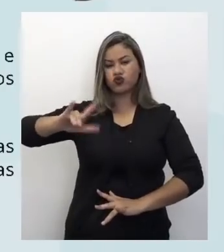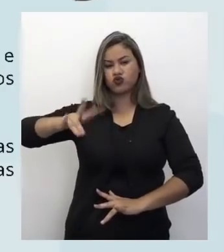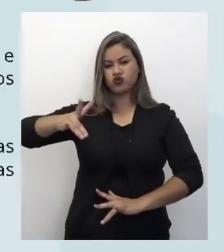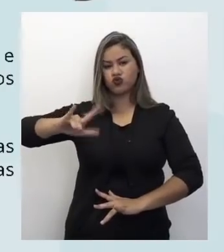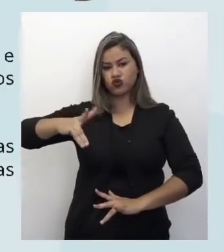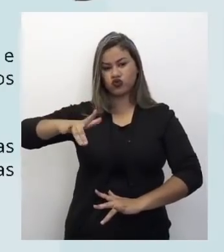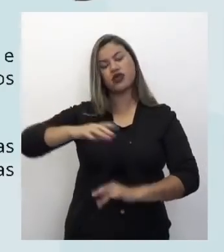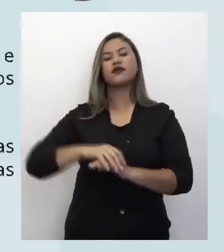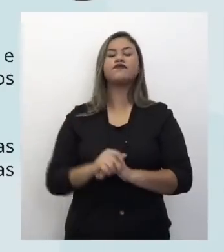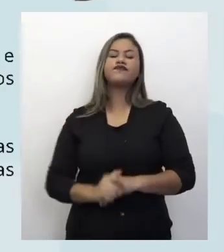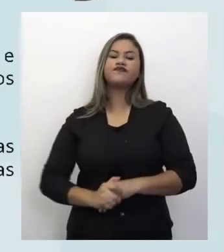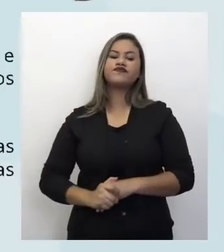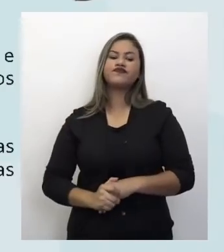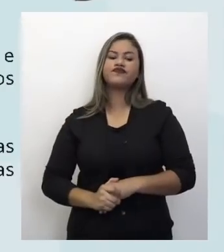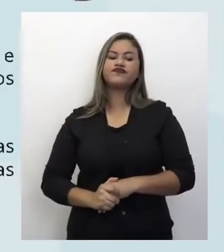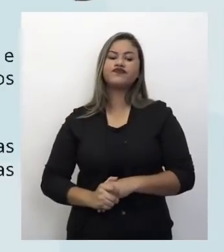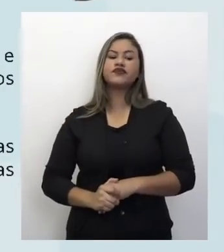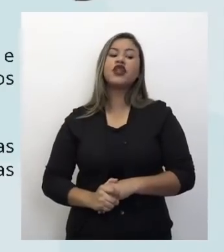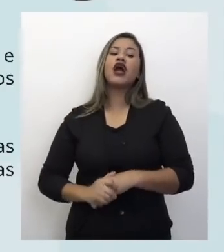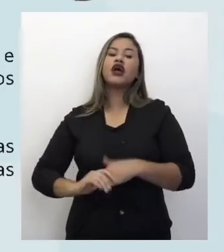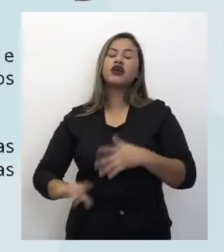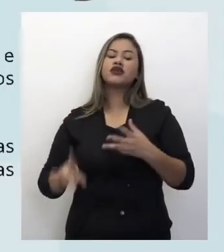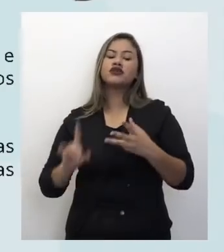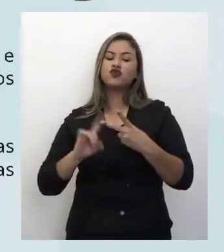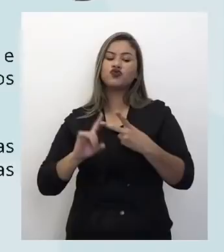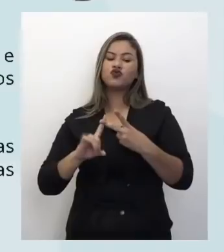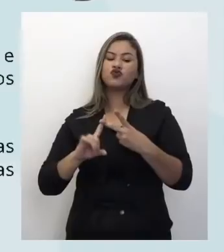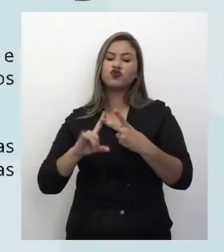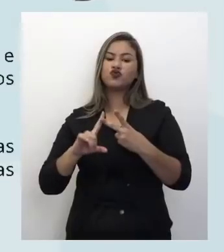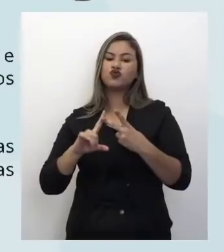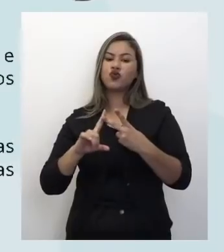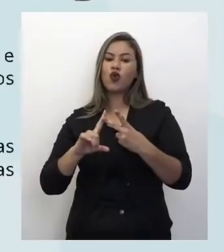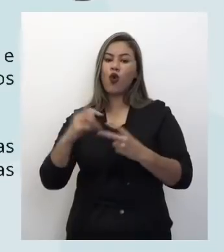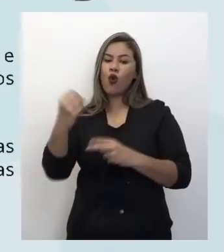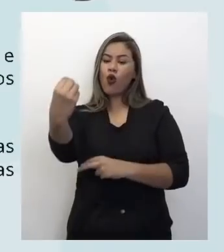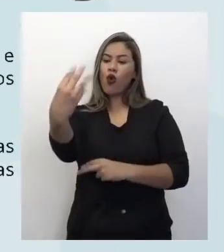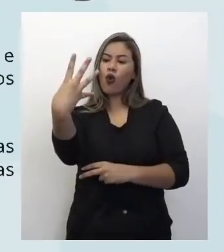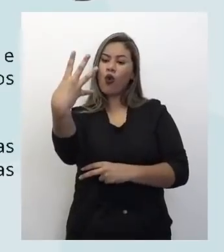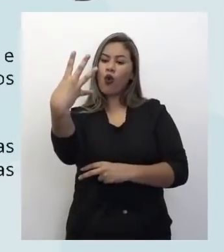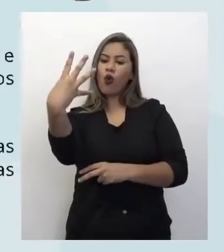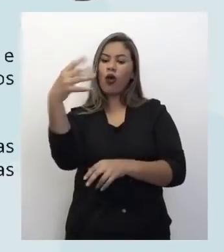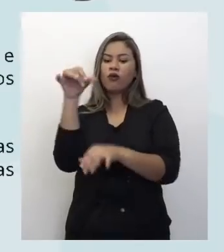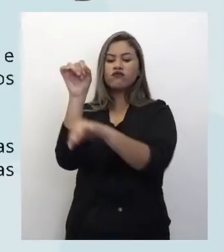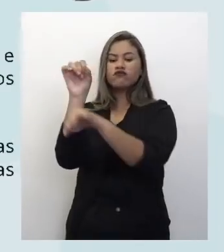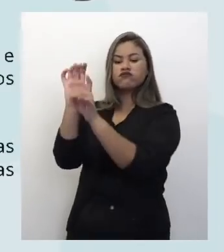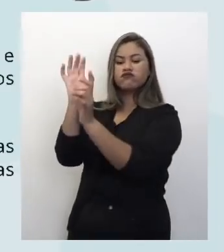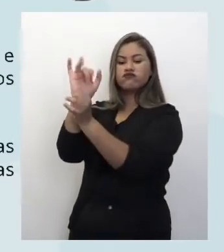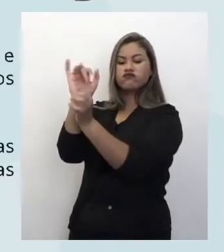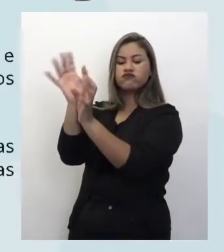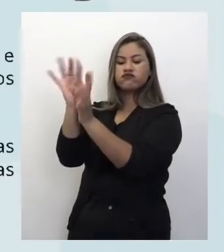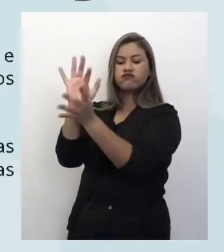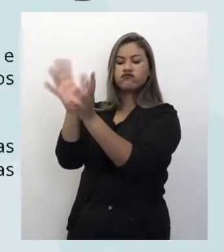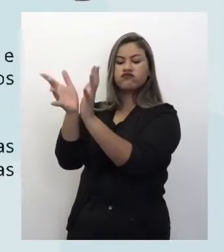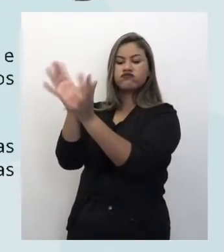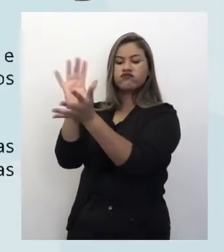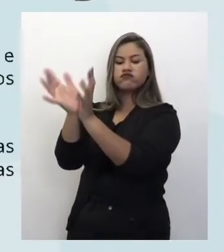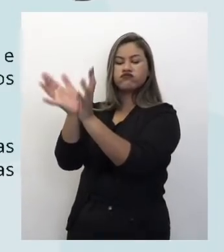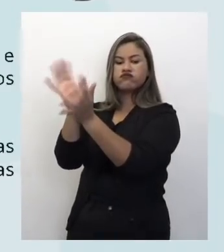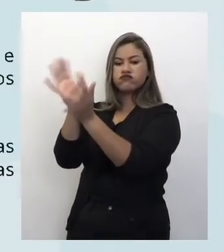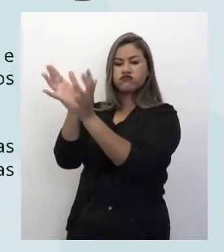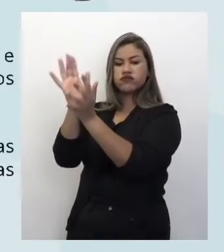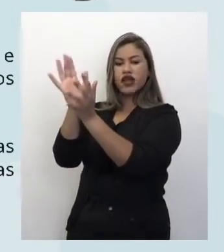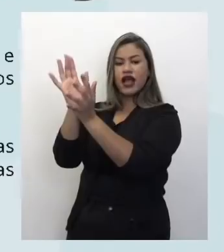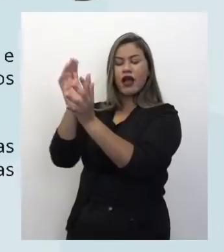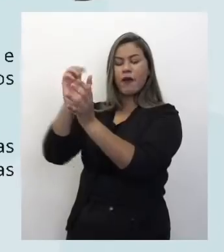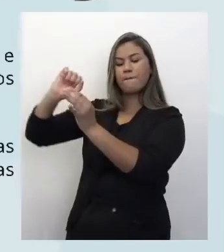pessoas. Teatro de sombras, com o foco de luz projetado nas mãos ou em imagens recortadas, acontece a sombra,